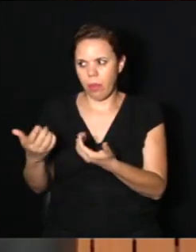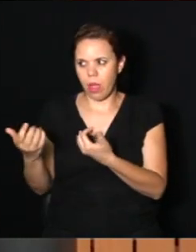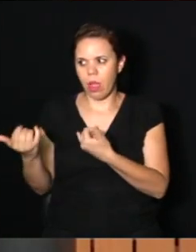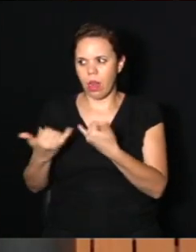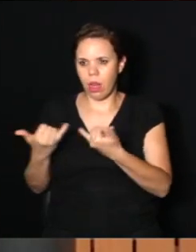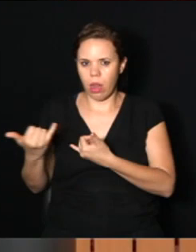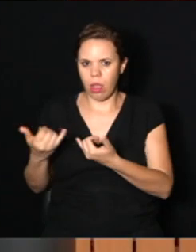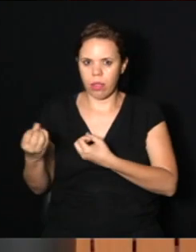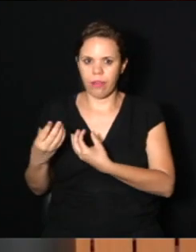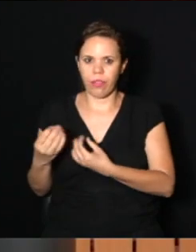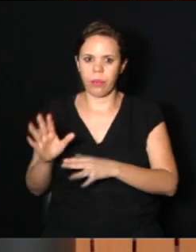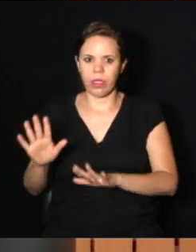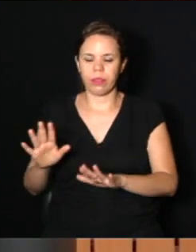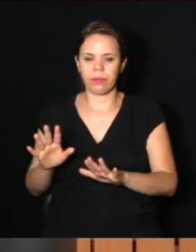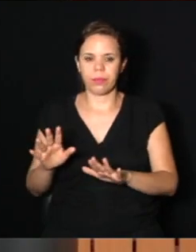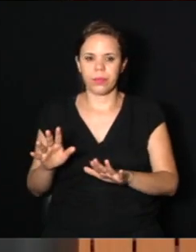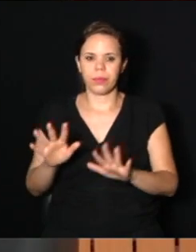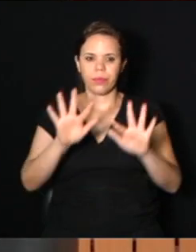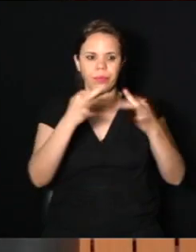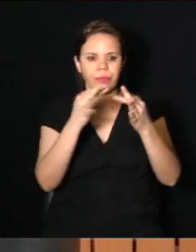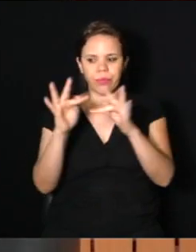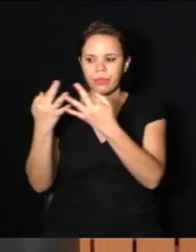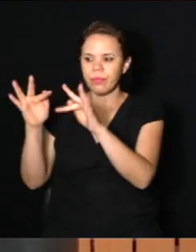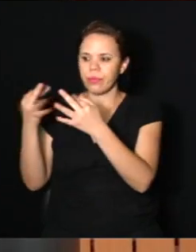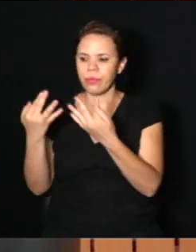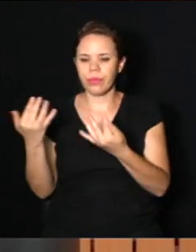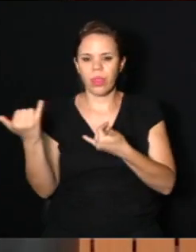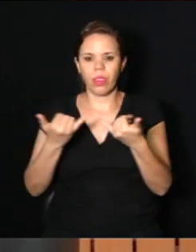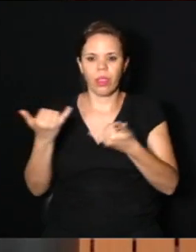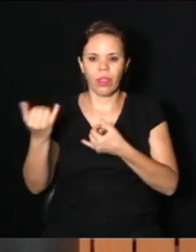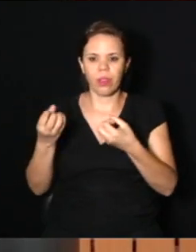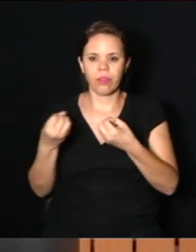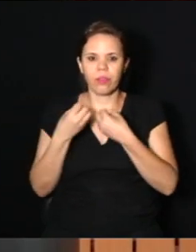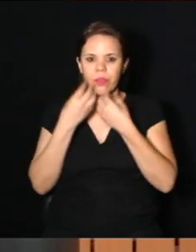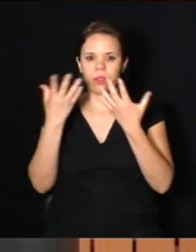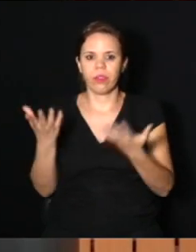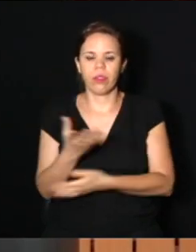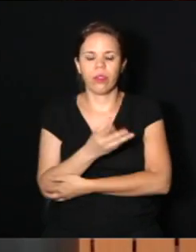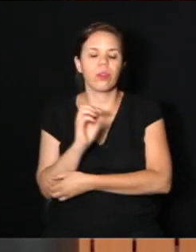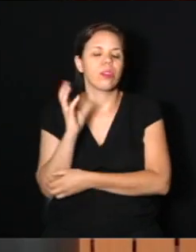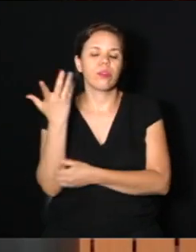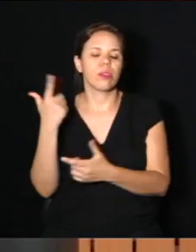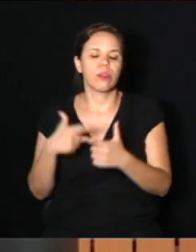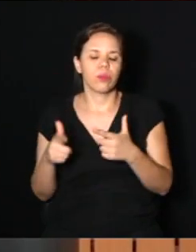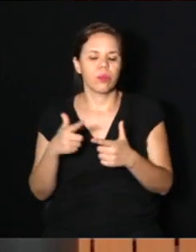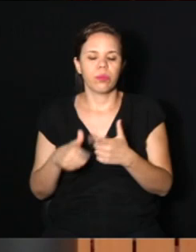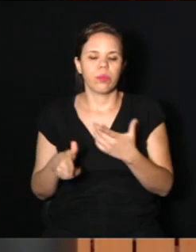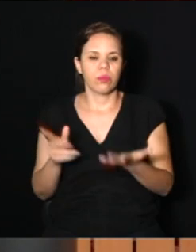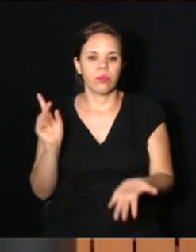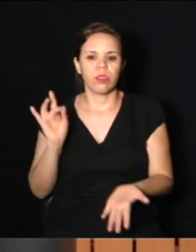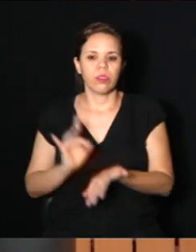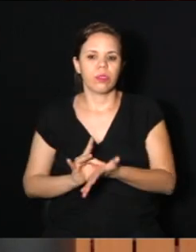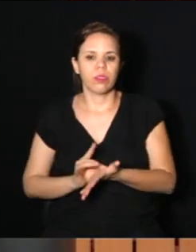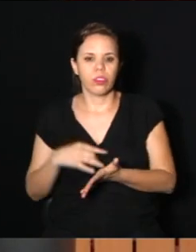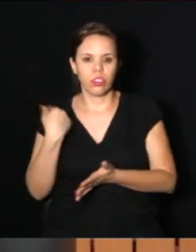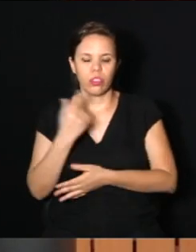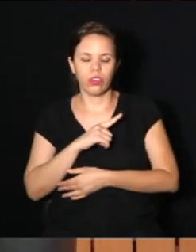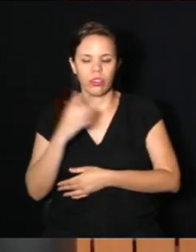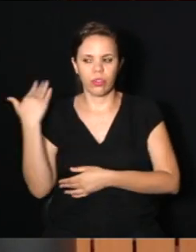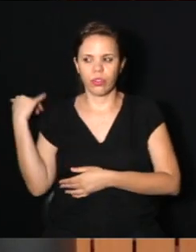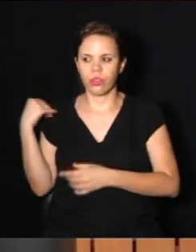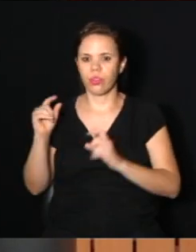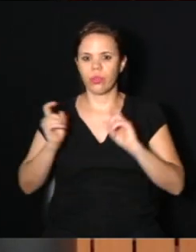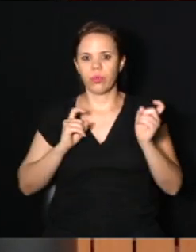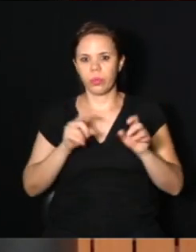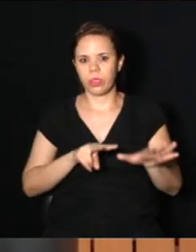relatos dos familiares irão informar qual é a realidade. Nós tivemos uma reunião, há